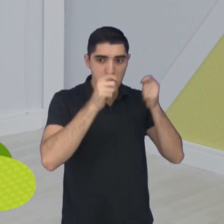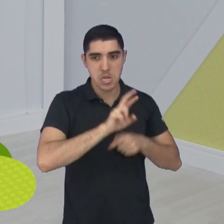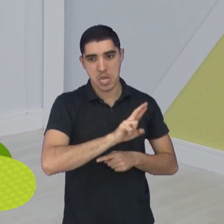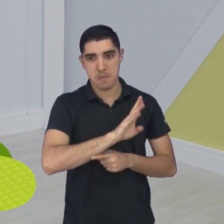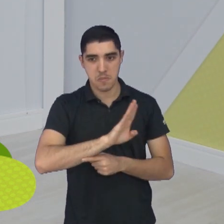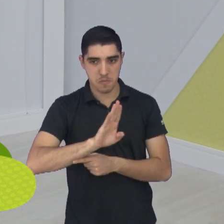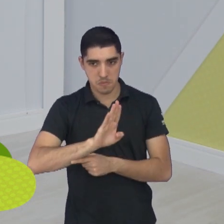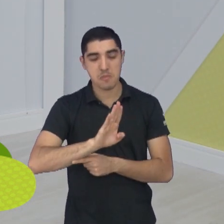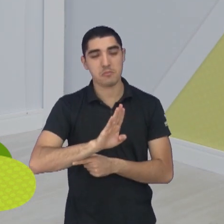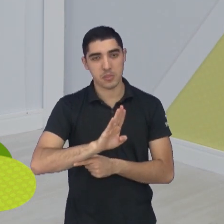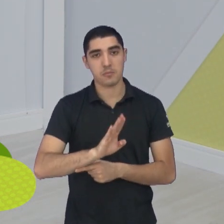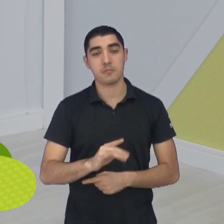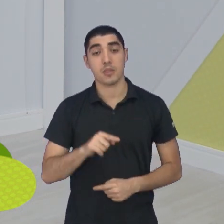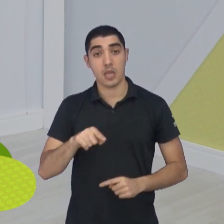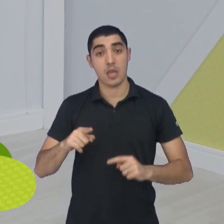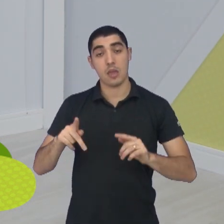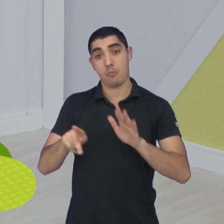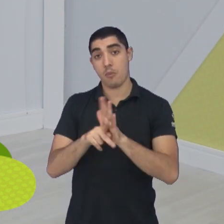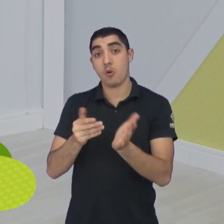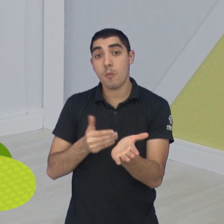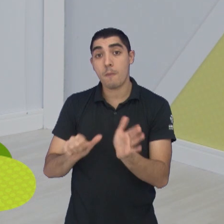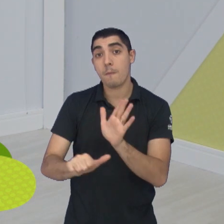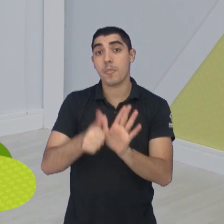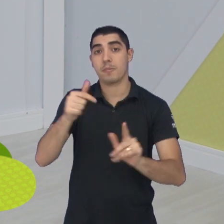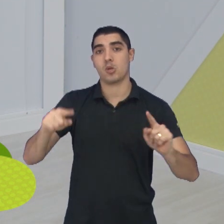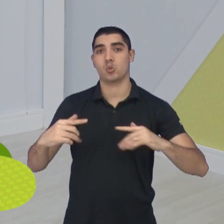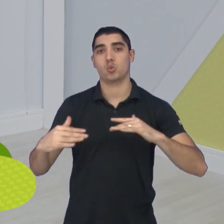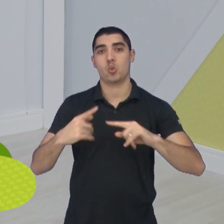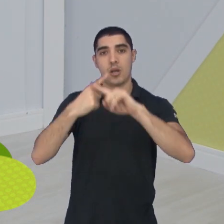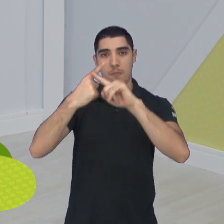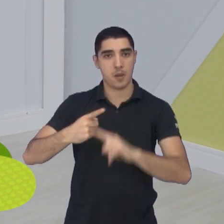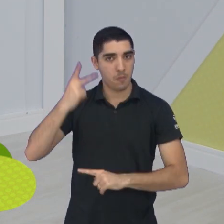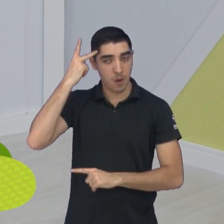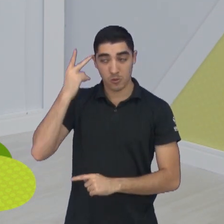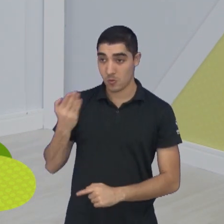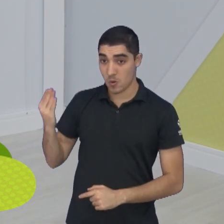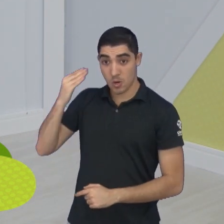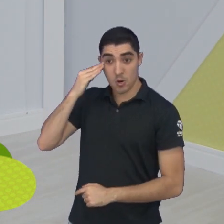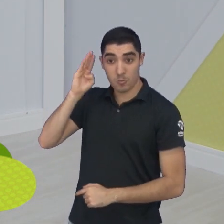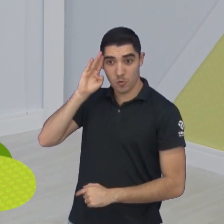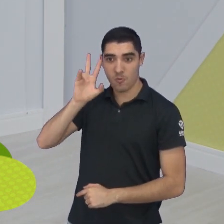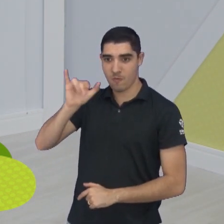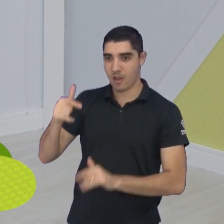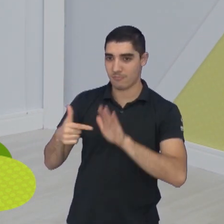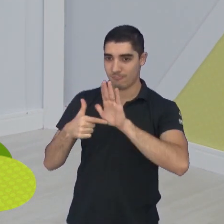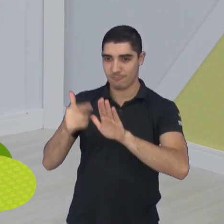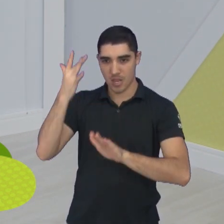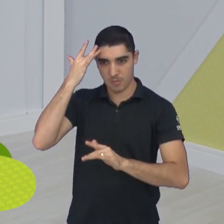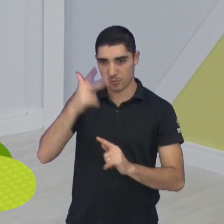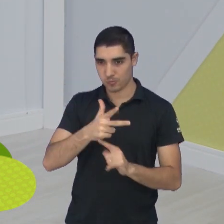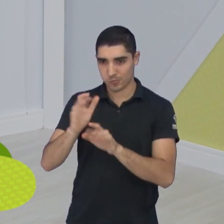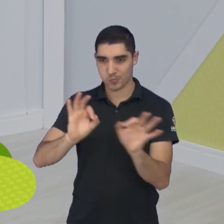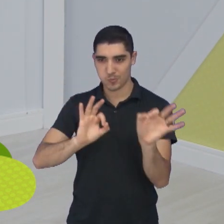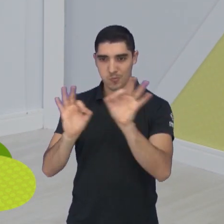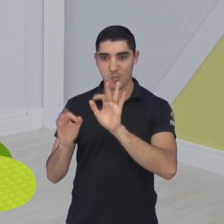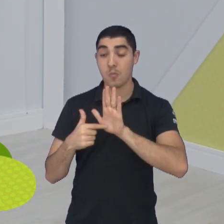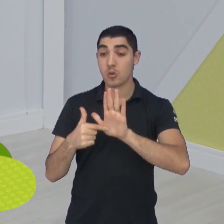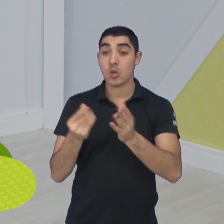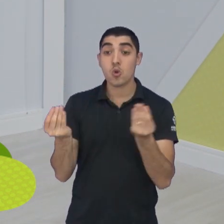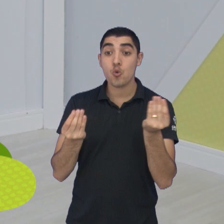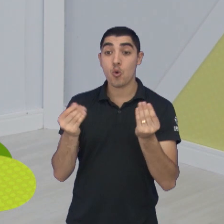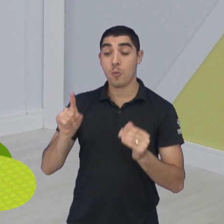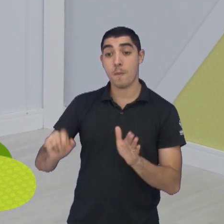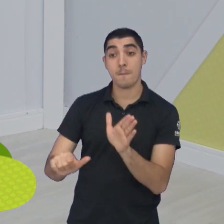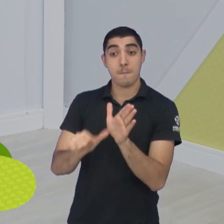é a estreia no Campeonato Paulista. Brunão estará lá e, claro, vai trazer todos os detalhes para você na quarta-feira. Estreia do São José no